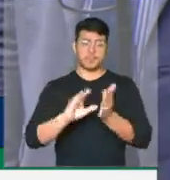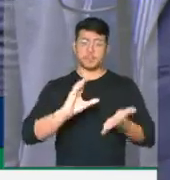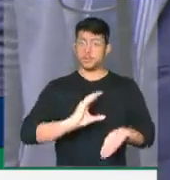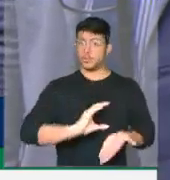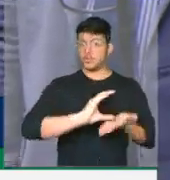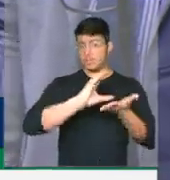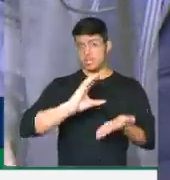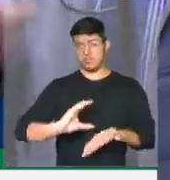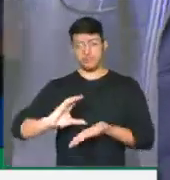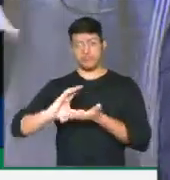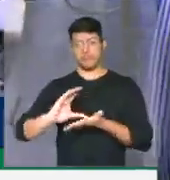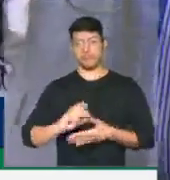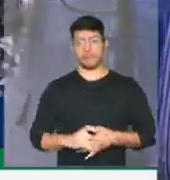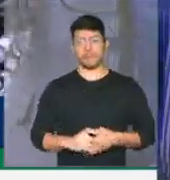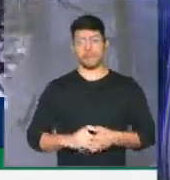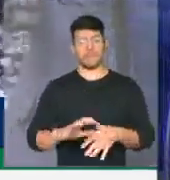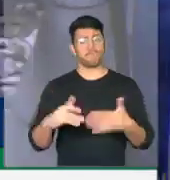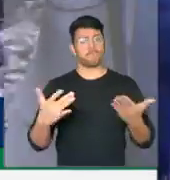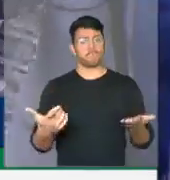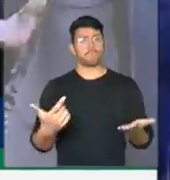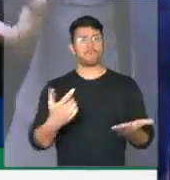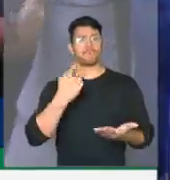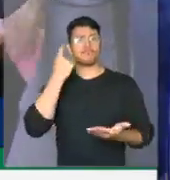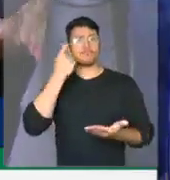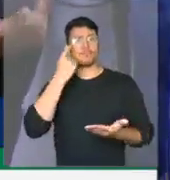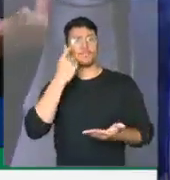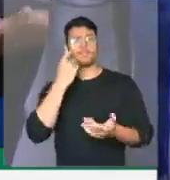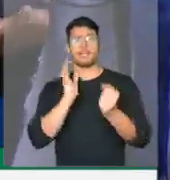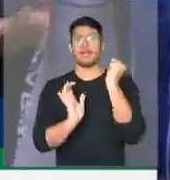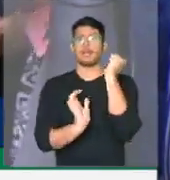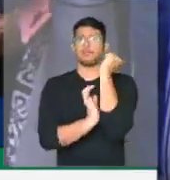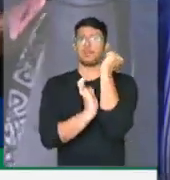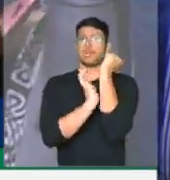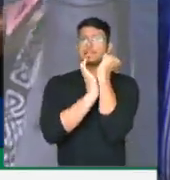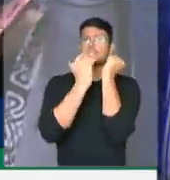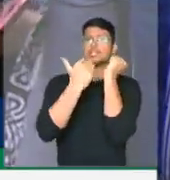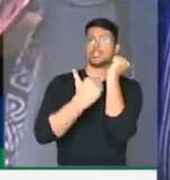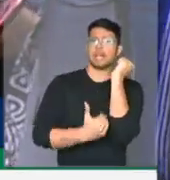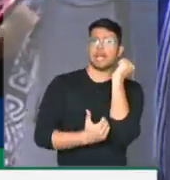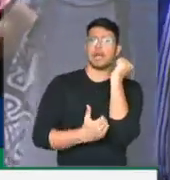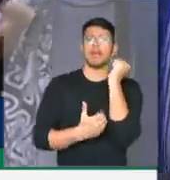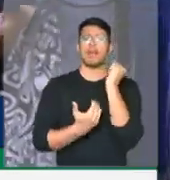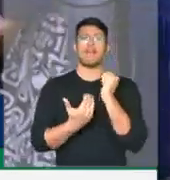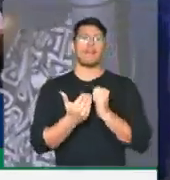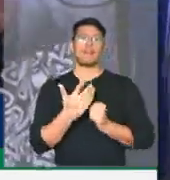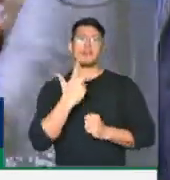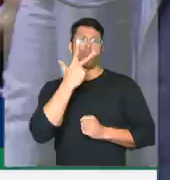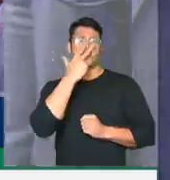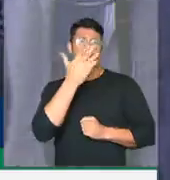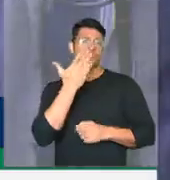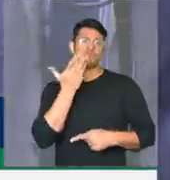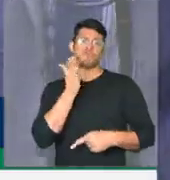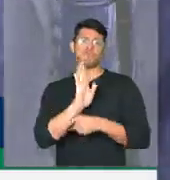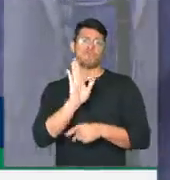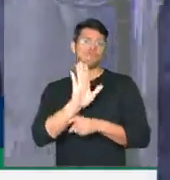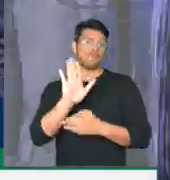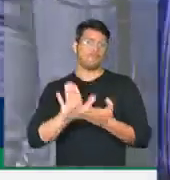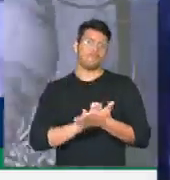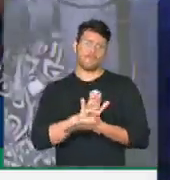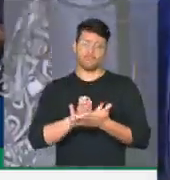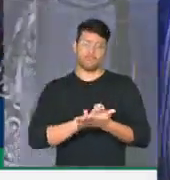respectivos. Não vejo que essa tentativa de desburocratização seja uma cassação